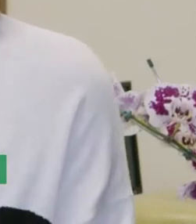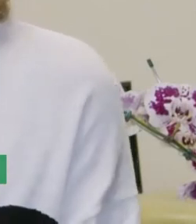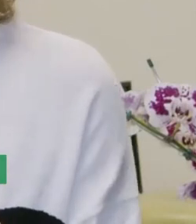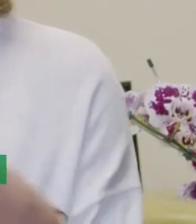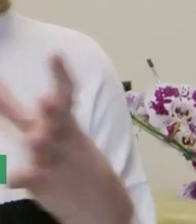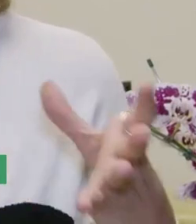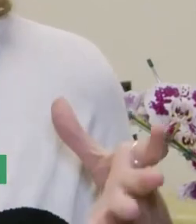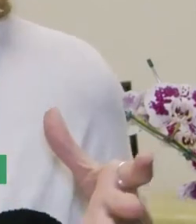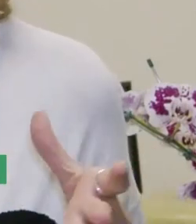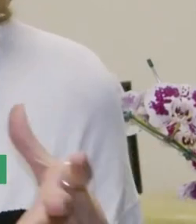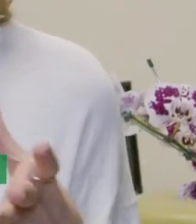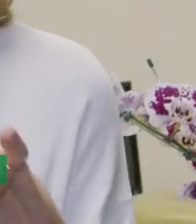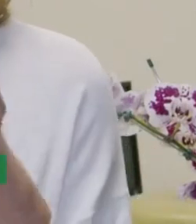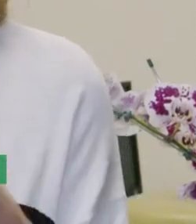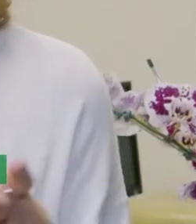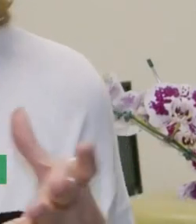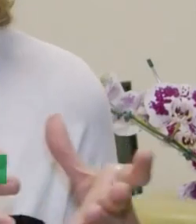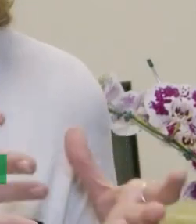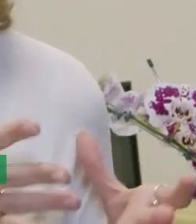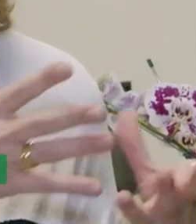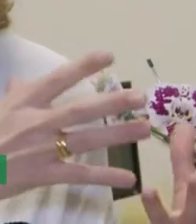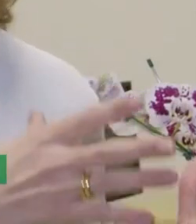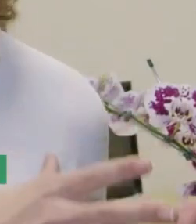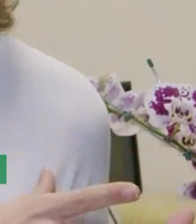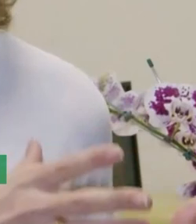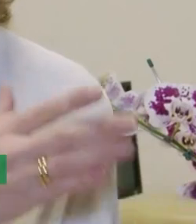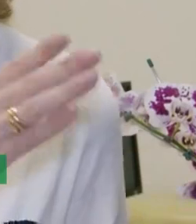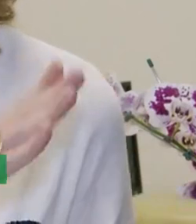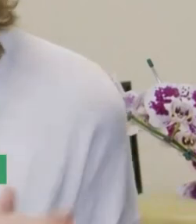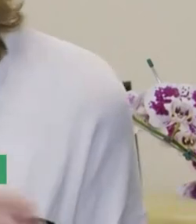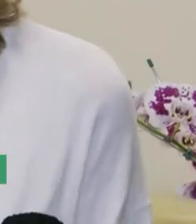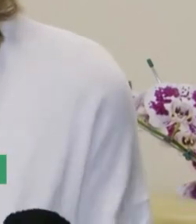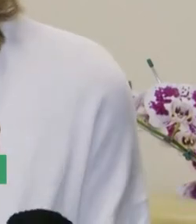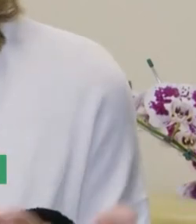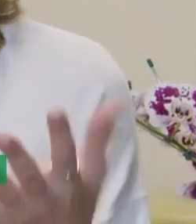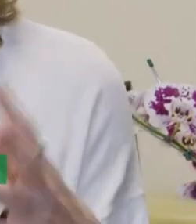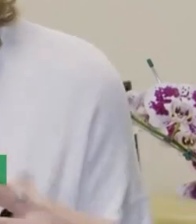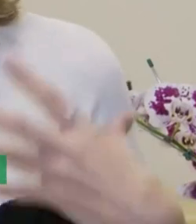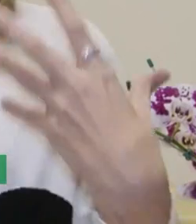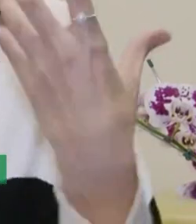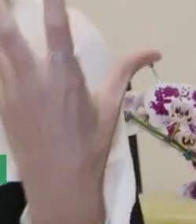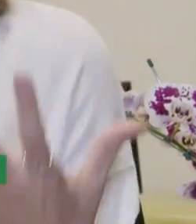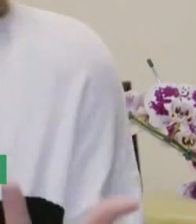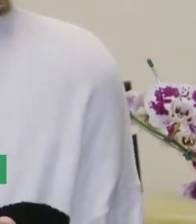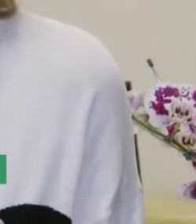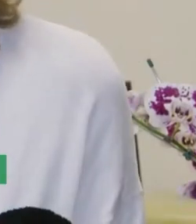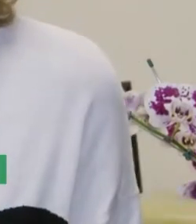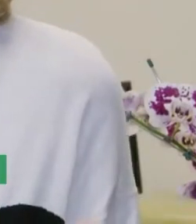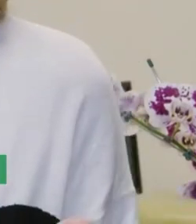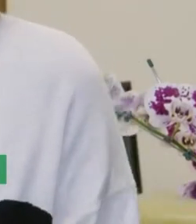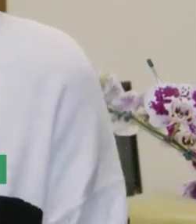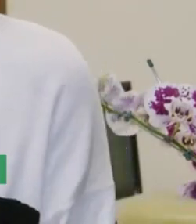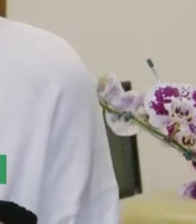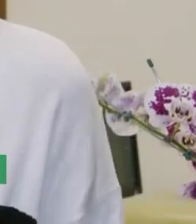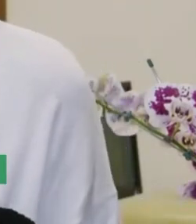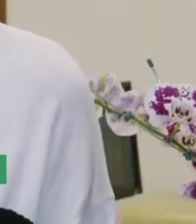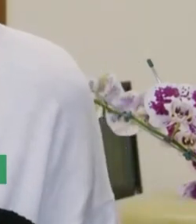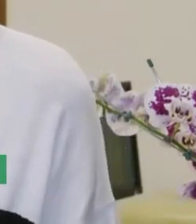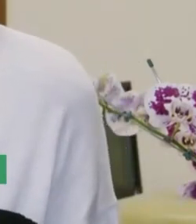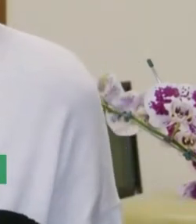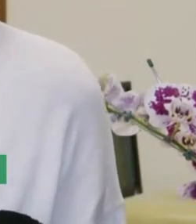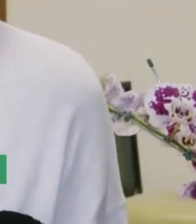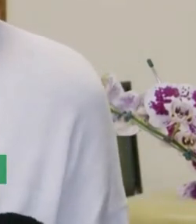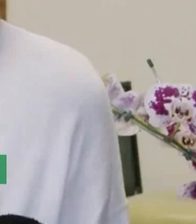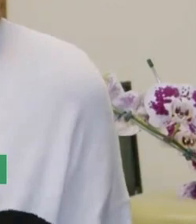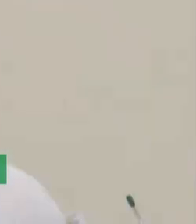injúria todas essas formas de violência são infelizmente muito comuns e costumam acontecer antes da violência física agressão